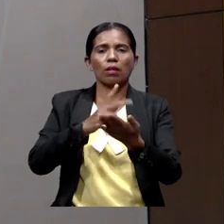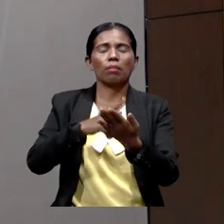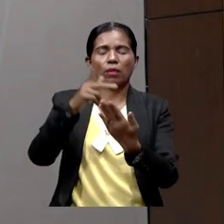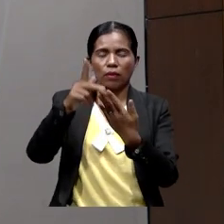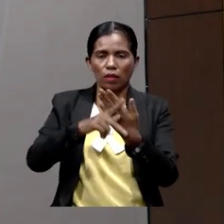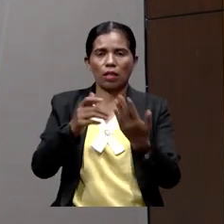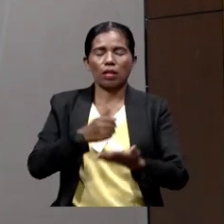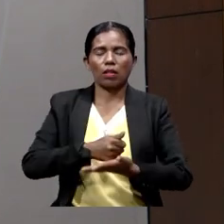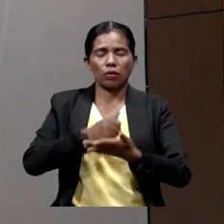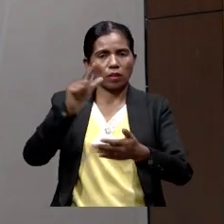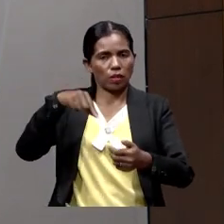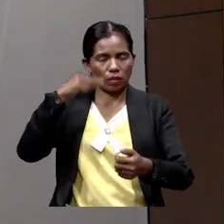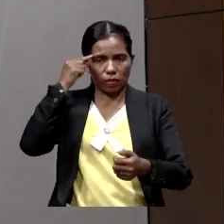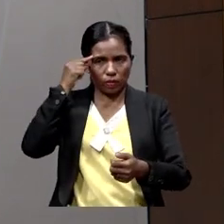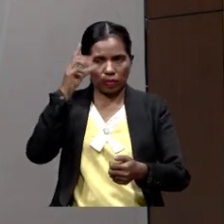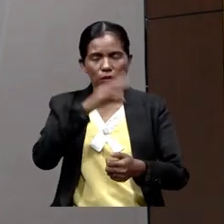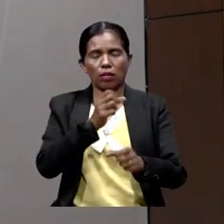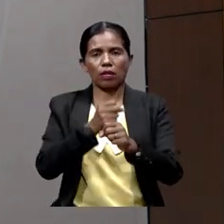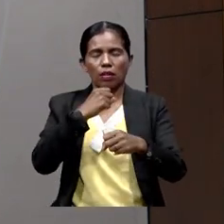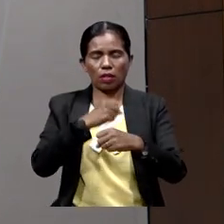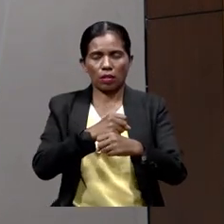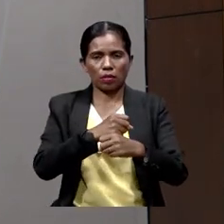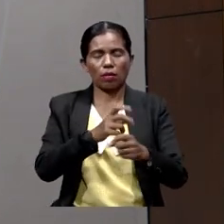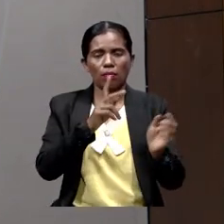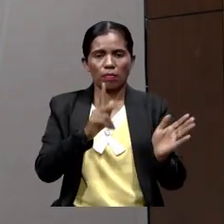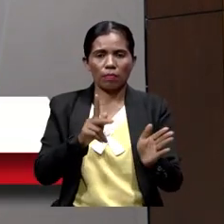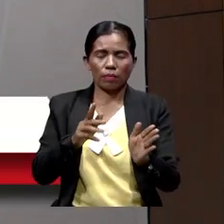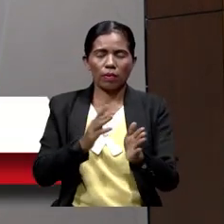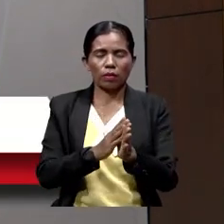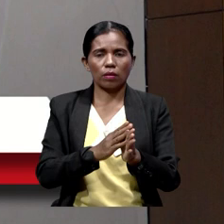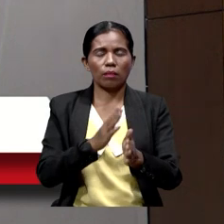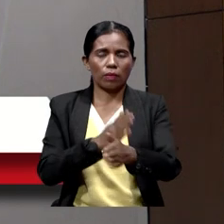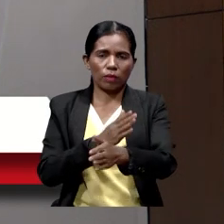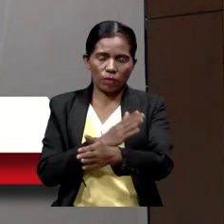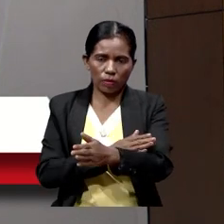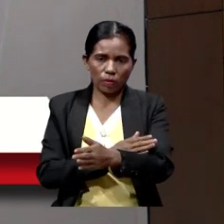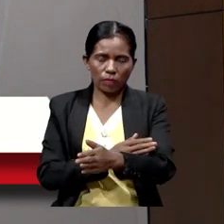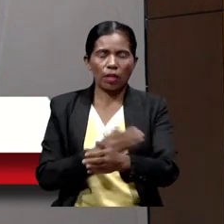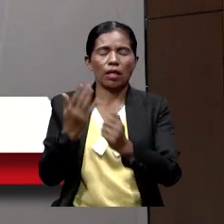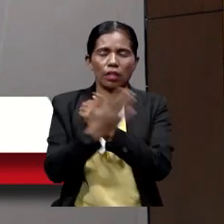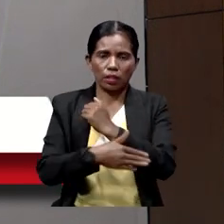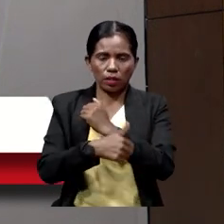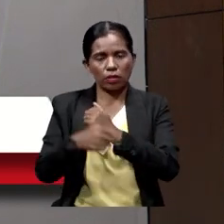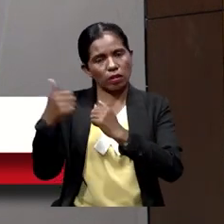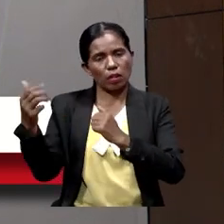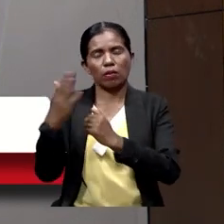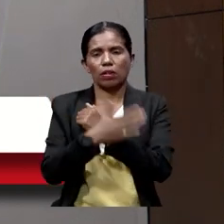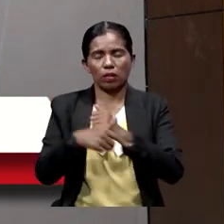tulung itania governo uri halo promosaun ba investimento ia rai liur no rai larang.